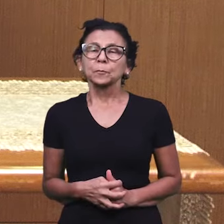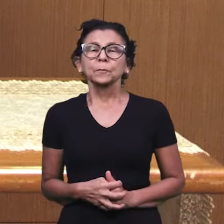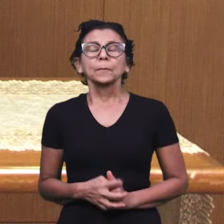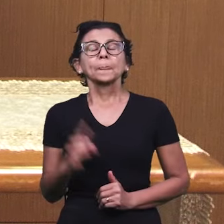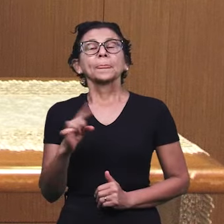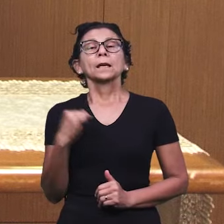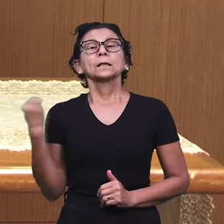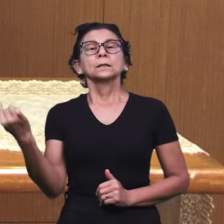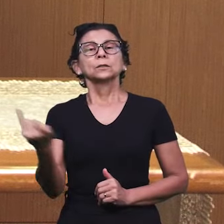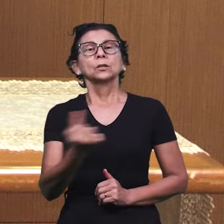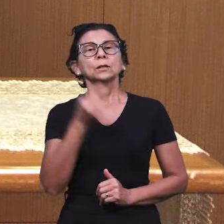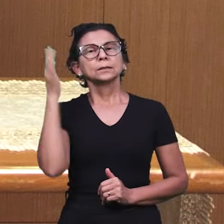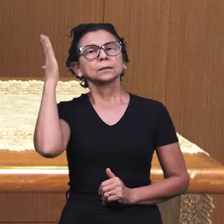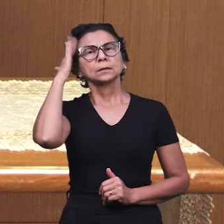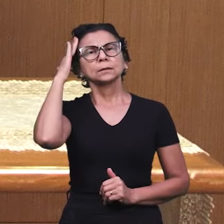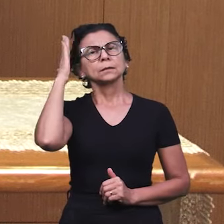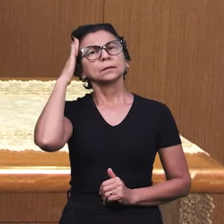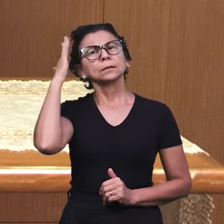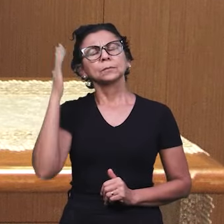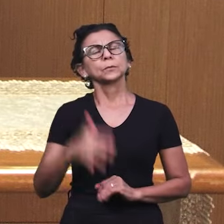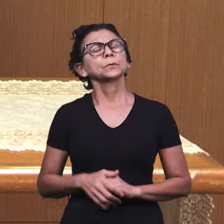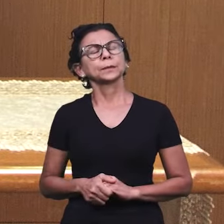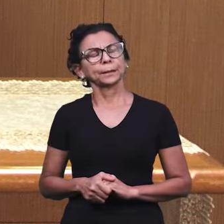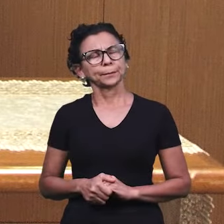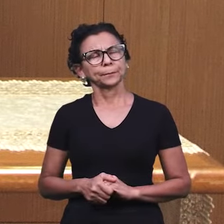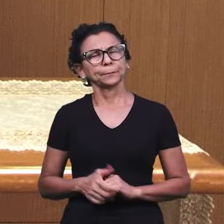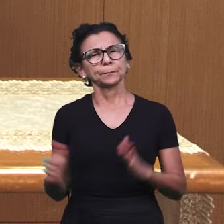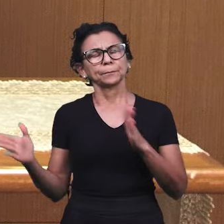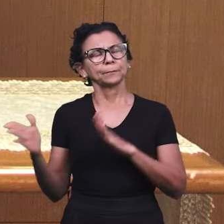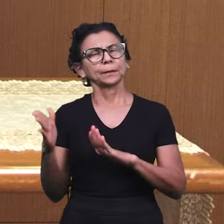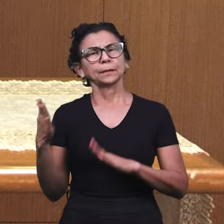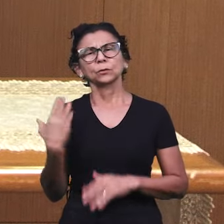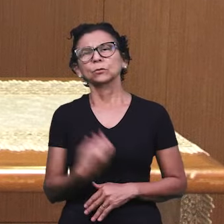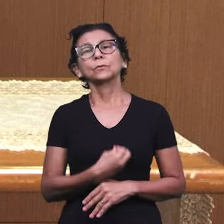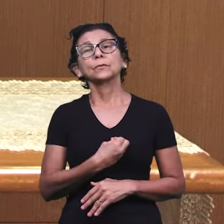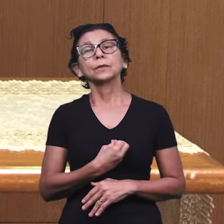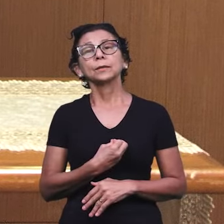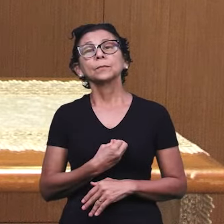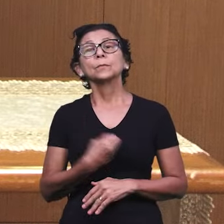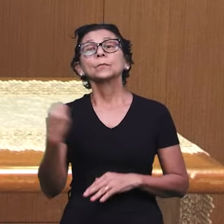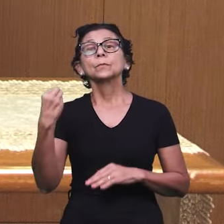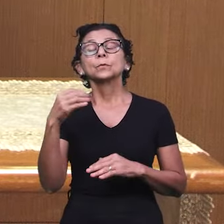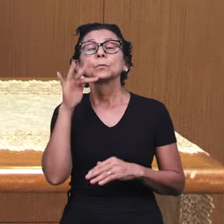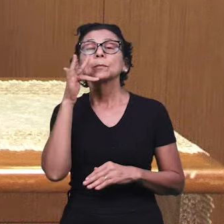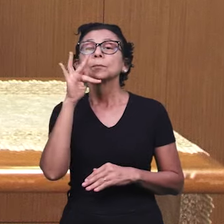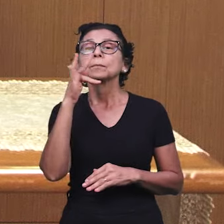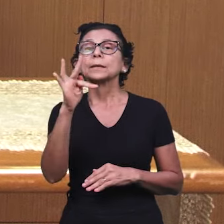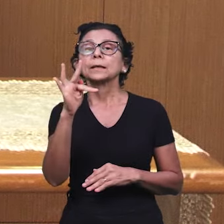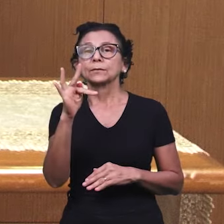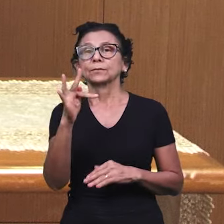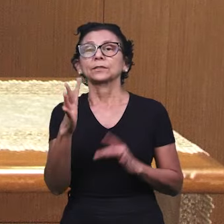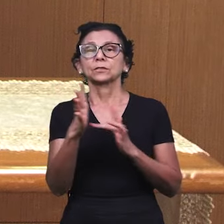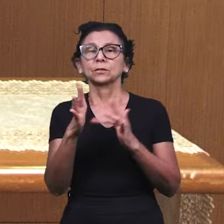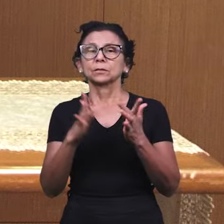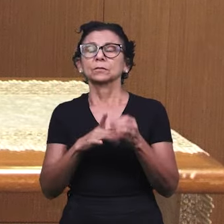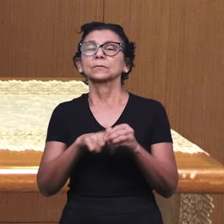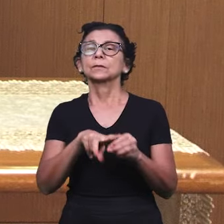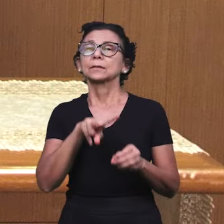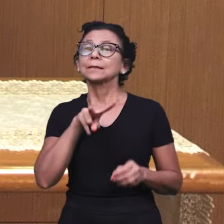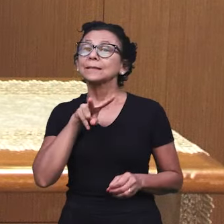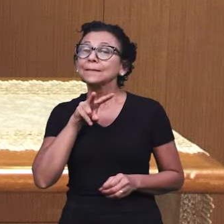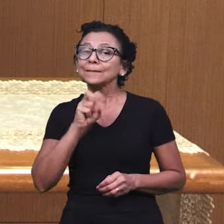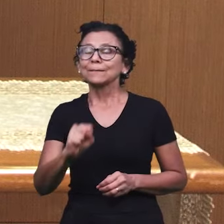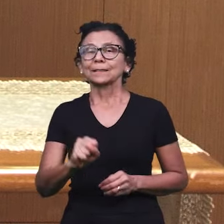estamos entendendo que nós estamos vivendo o tempo do breve. Então, eis que venho sem demora, que é